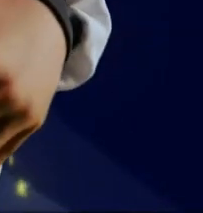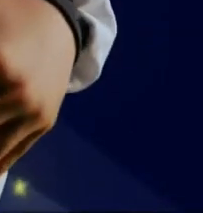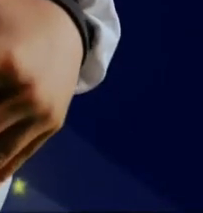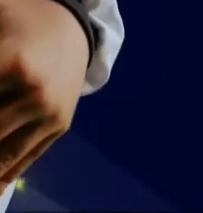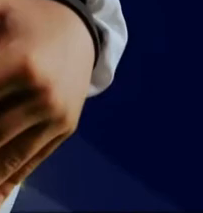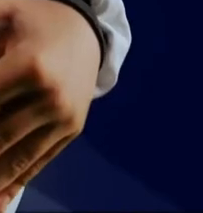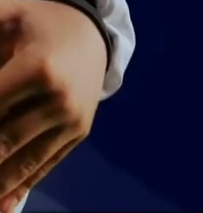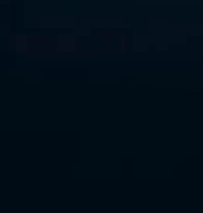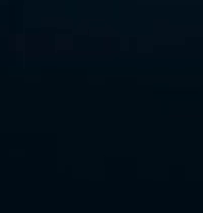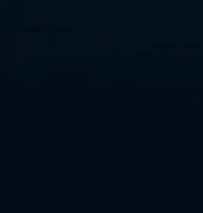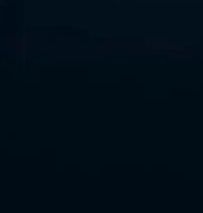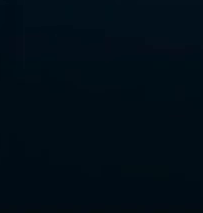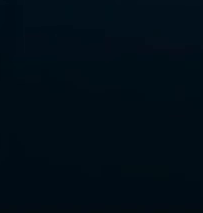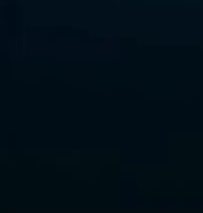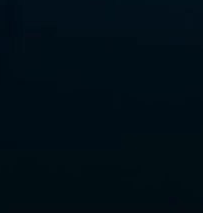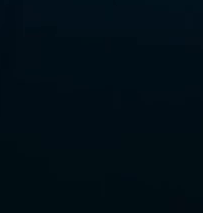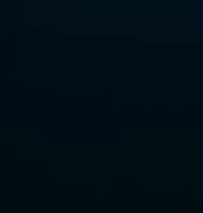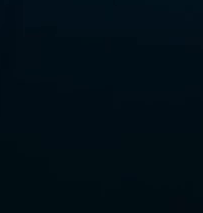páginas